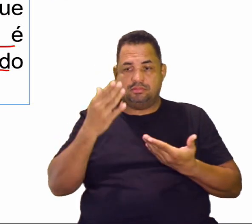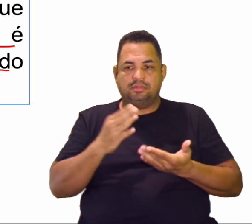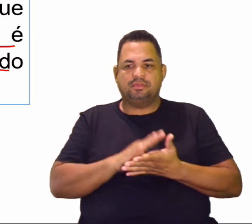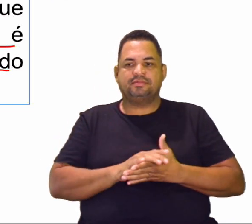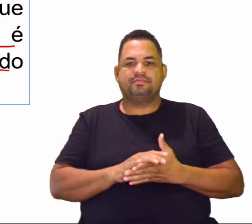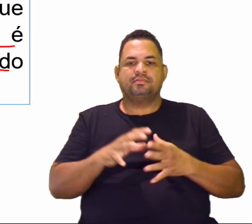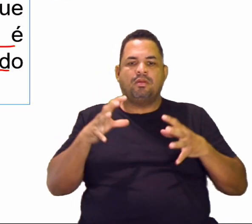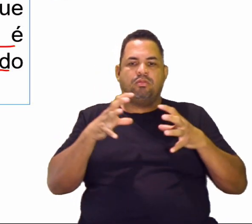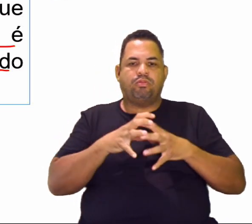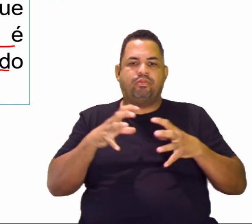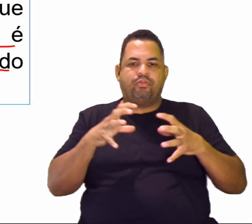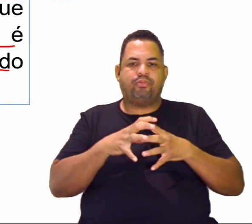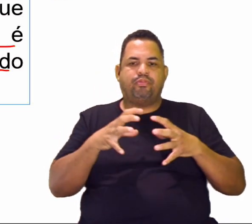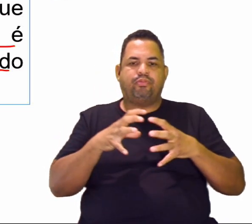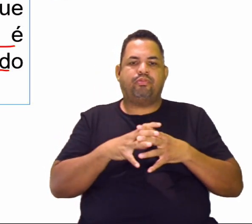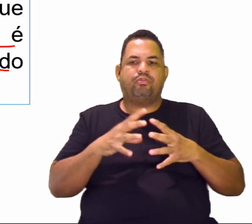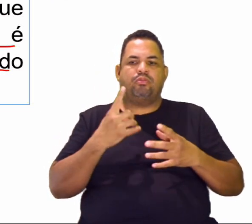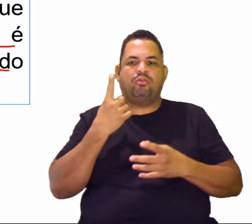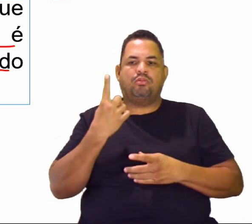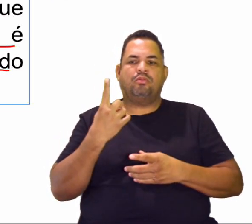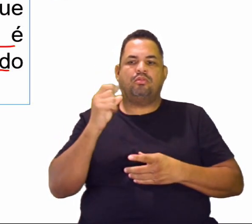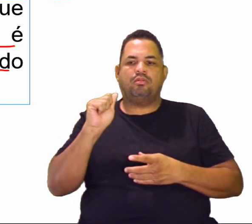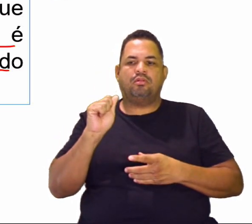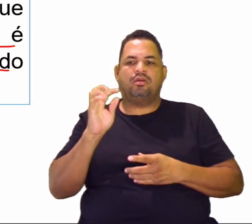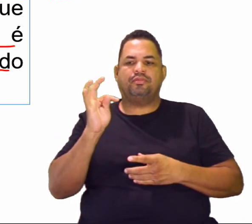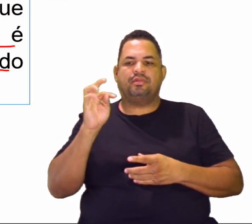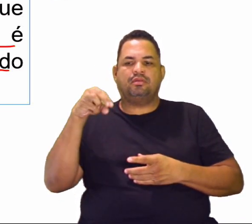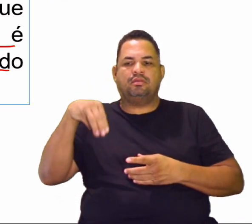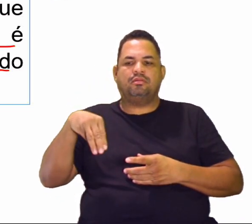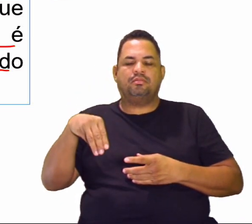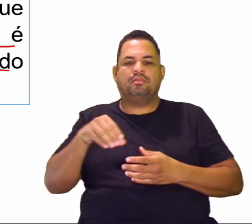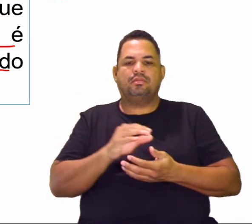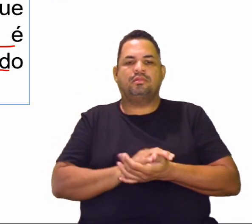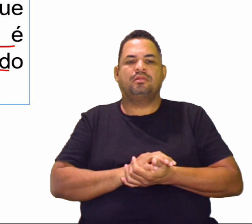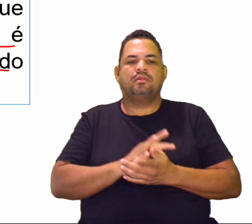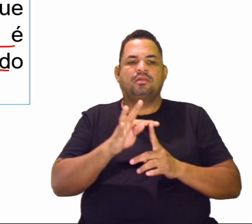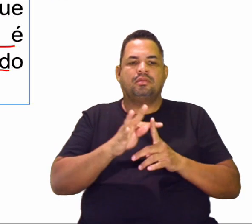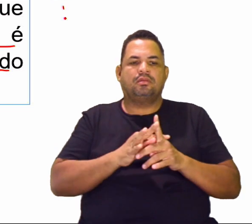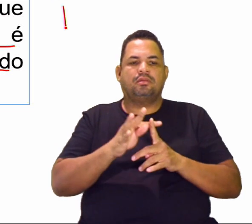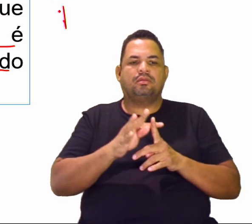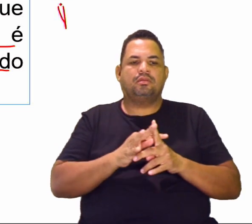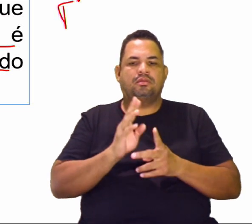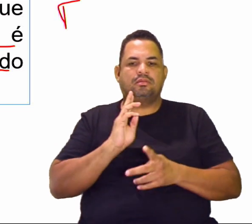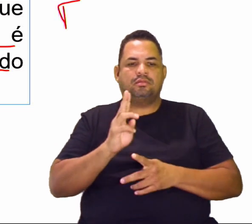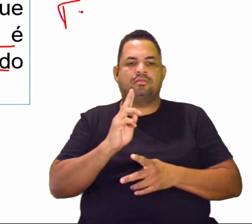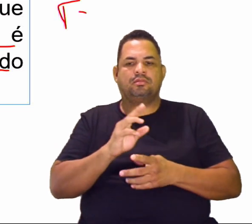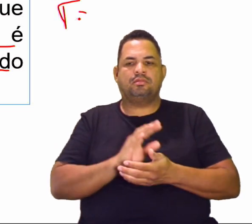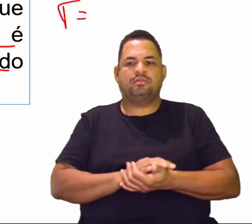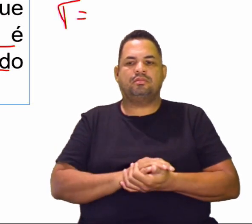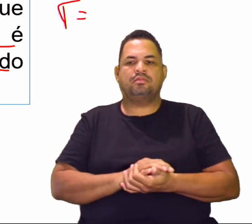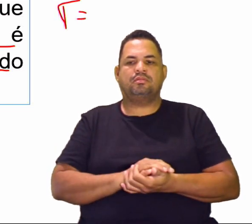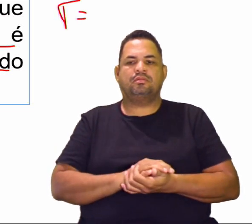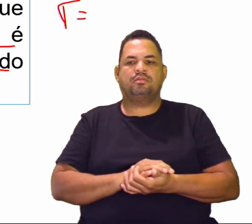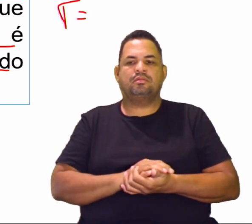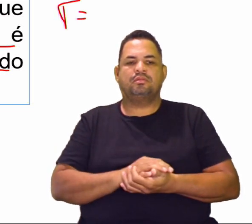A pressão será sempre um ATM. A temperatura será sempre